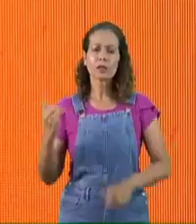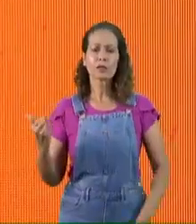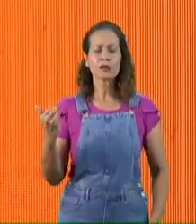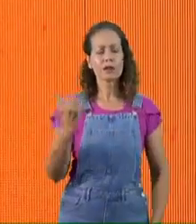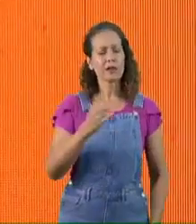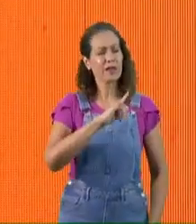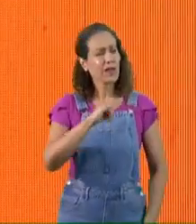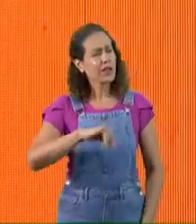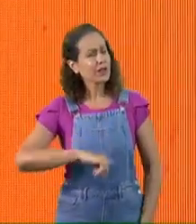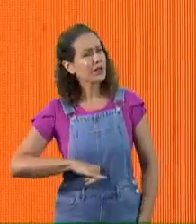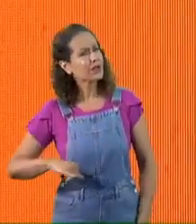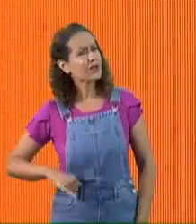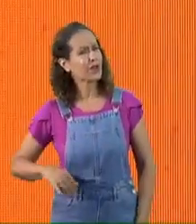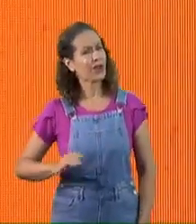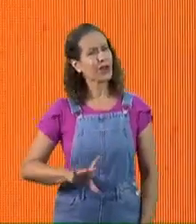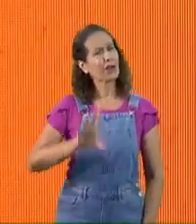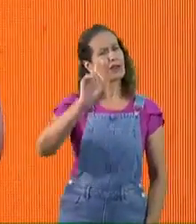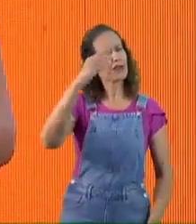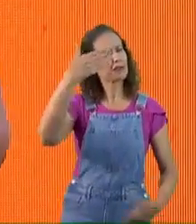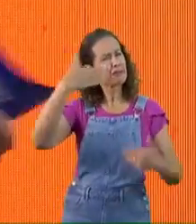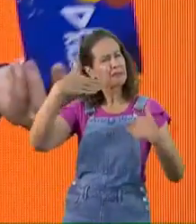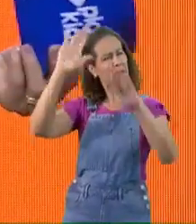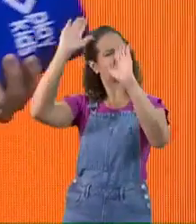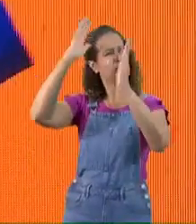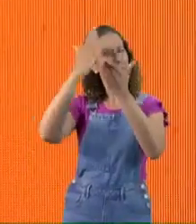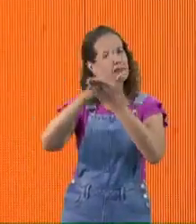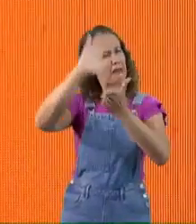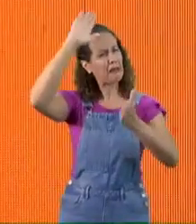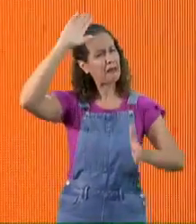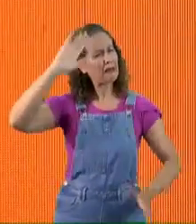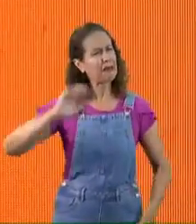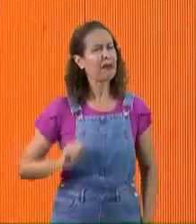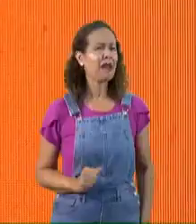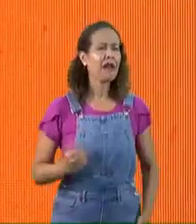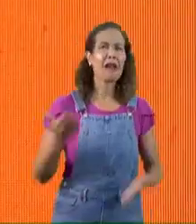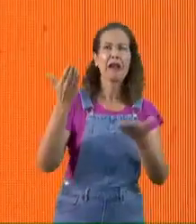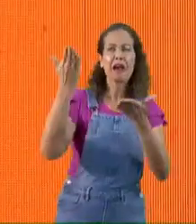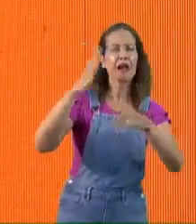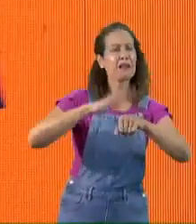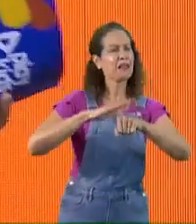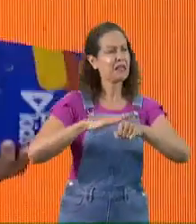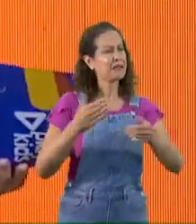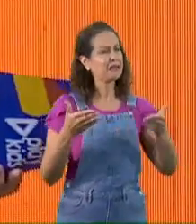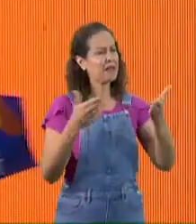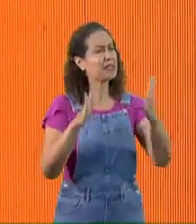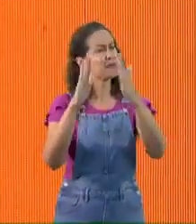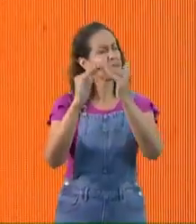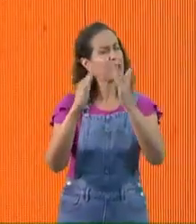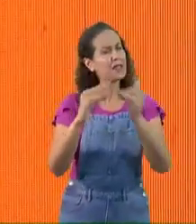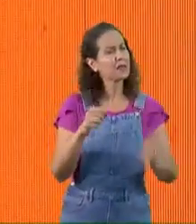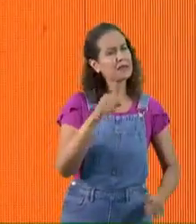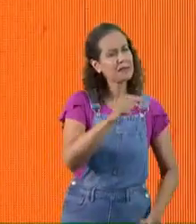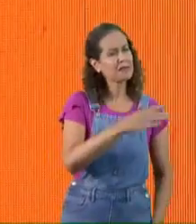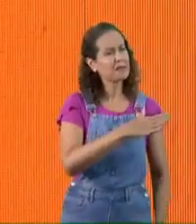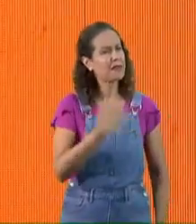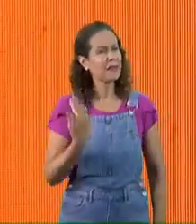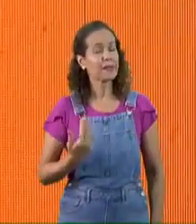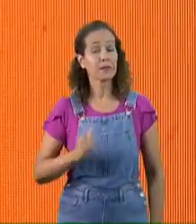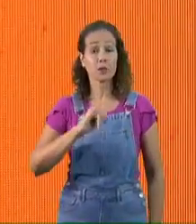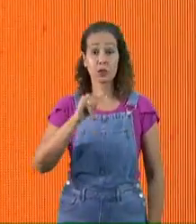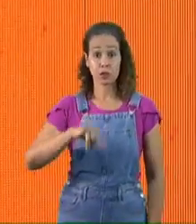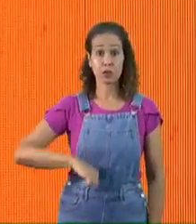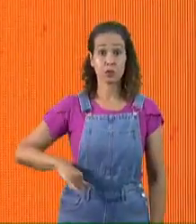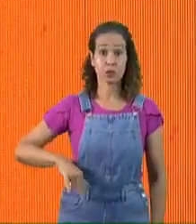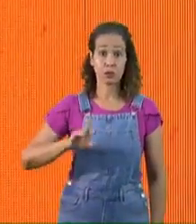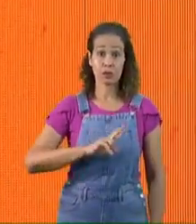Jó, amaldiçoa esse Deus, olha o que que Deus fez, pede a Deus para você morrer. E aí Jó vira e fala